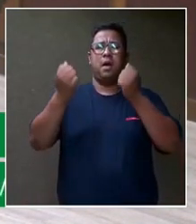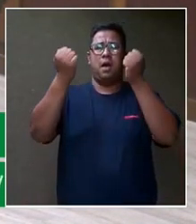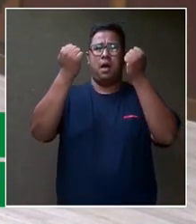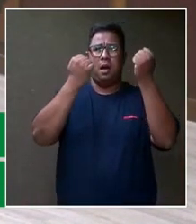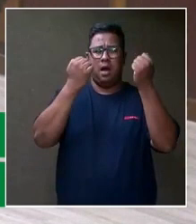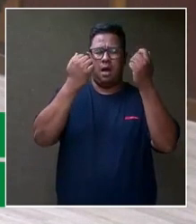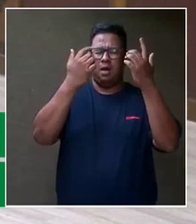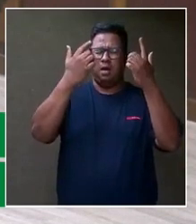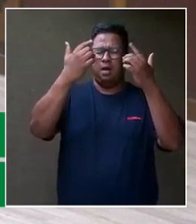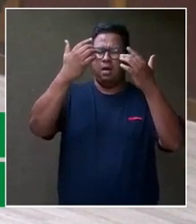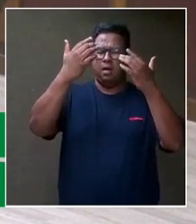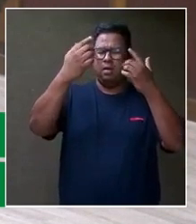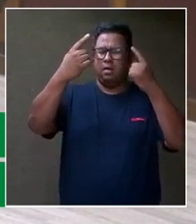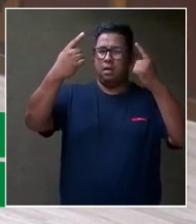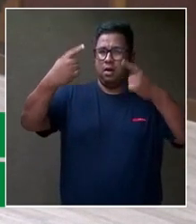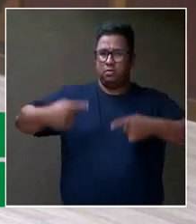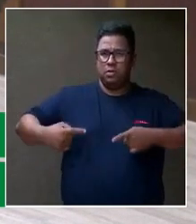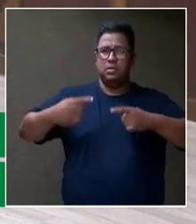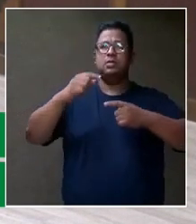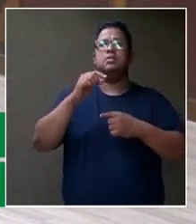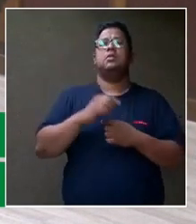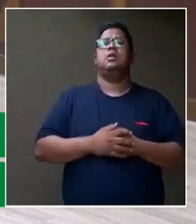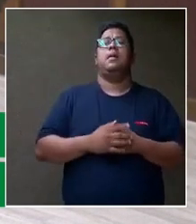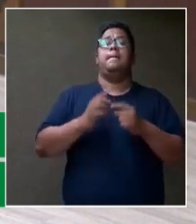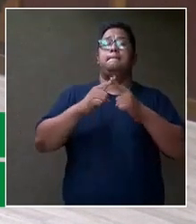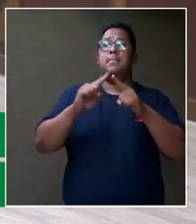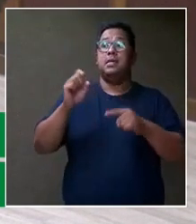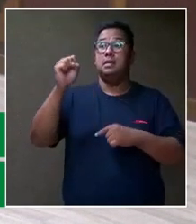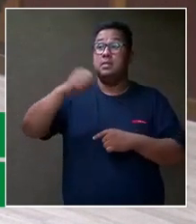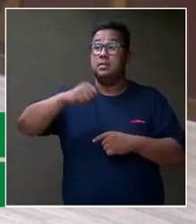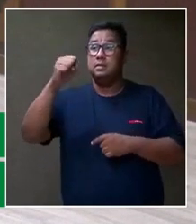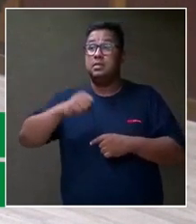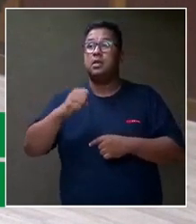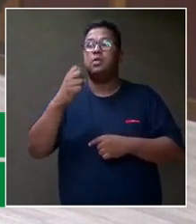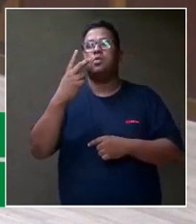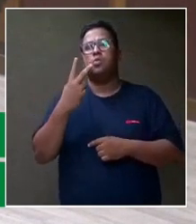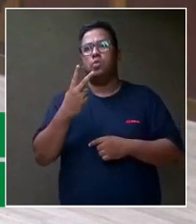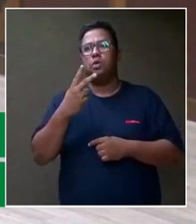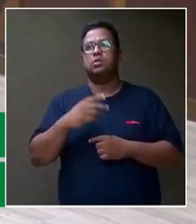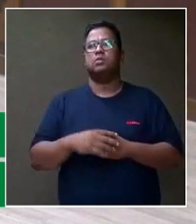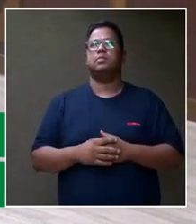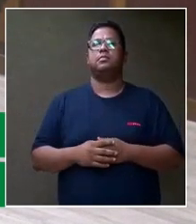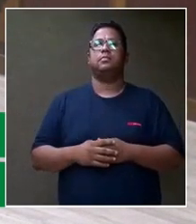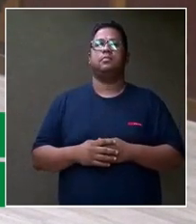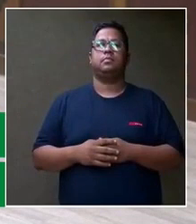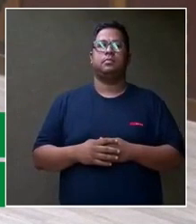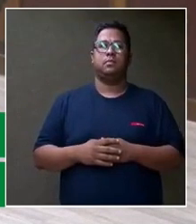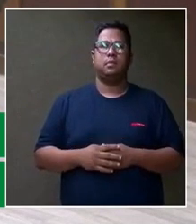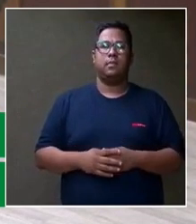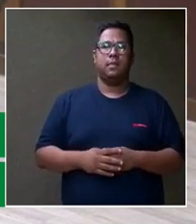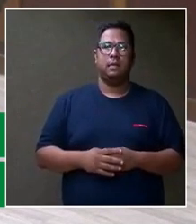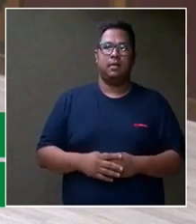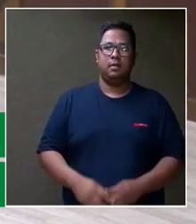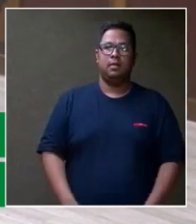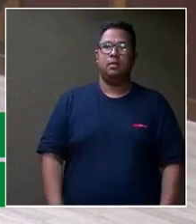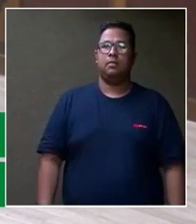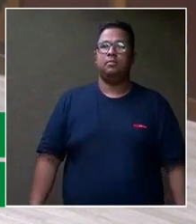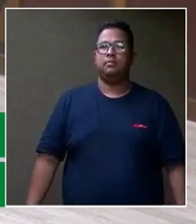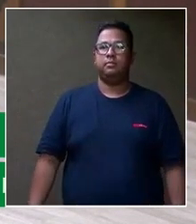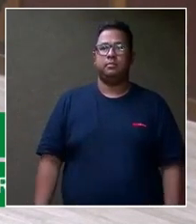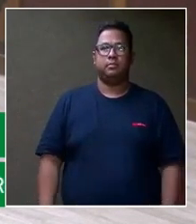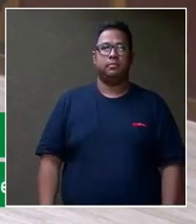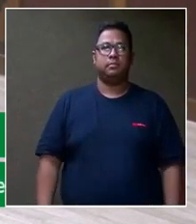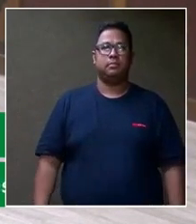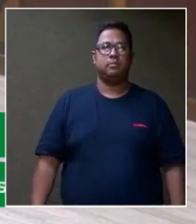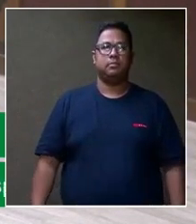Emily mandou mensagem para o Rafael, aí a senhora respondeu sim, 2 e pouco. Eu queria saber, a defesa do Cássio